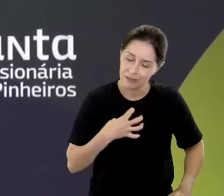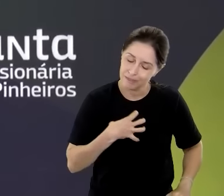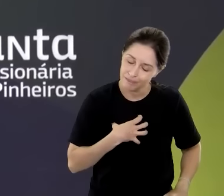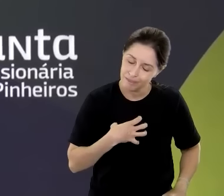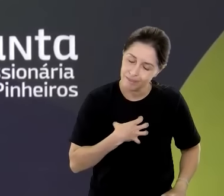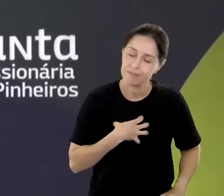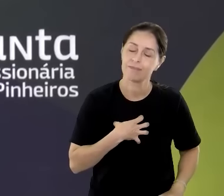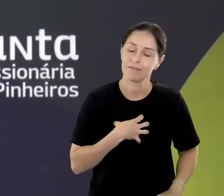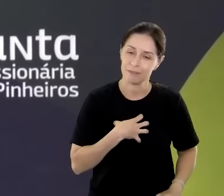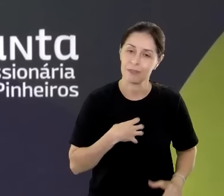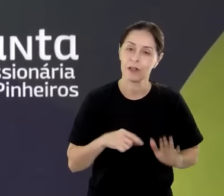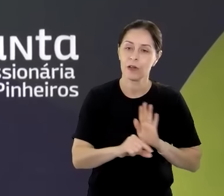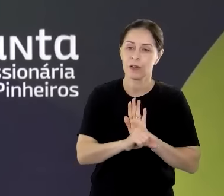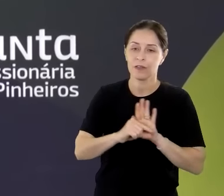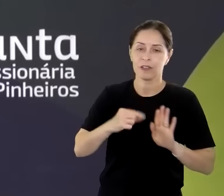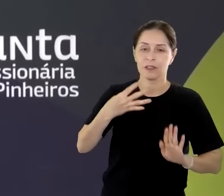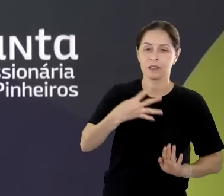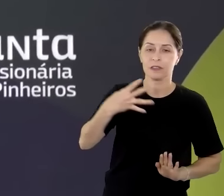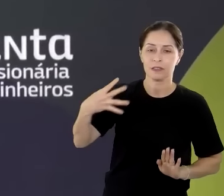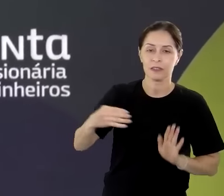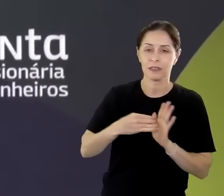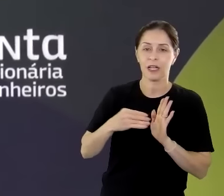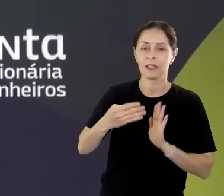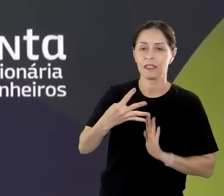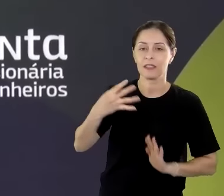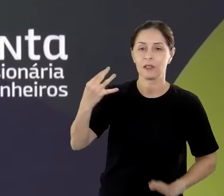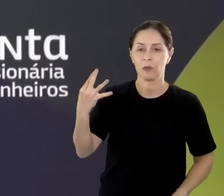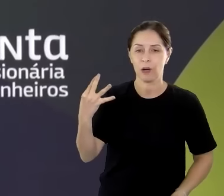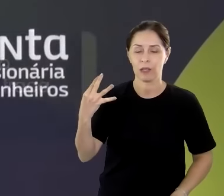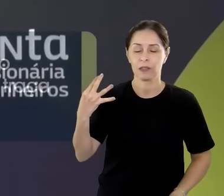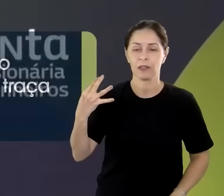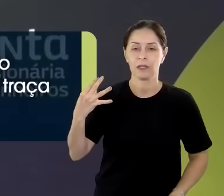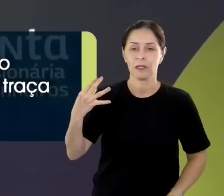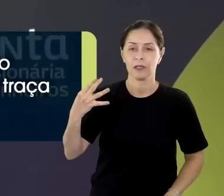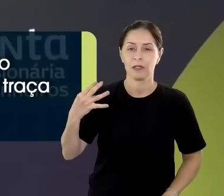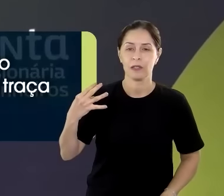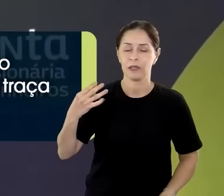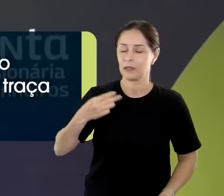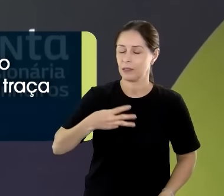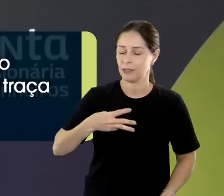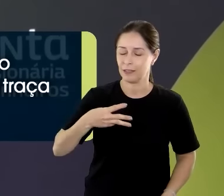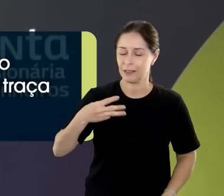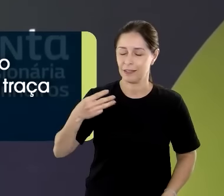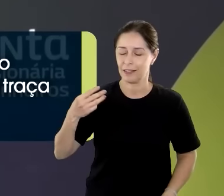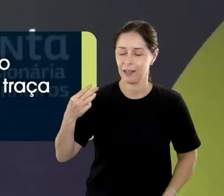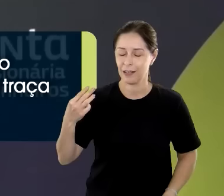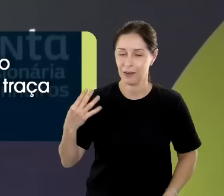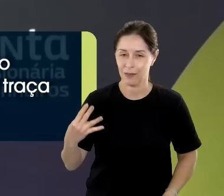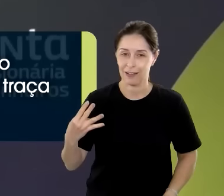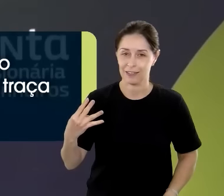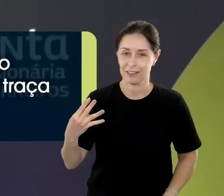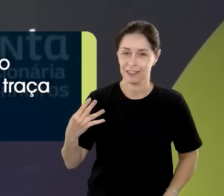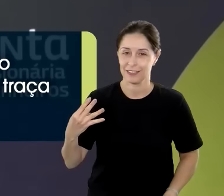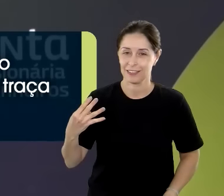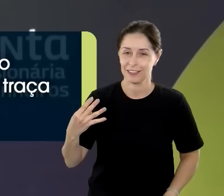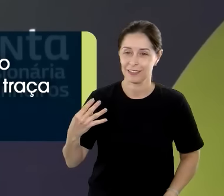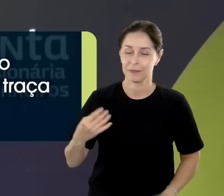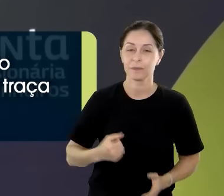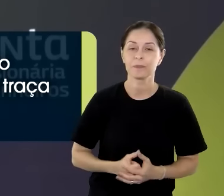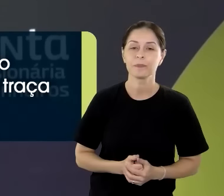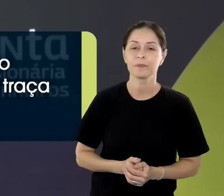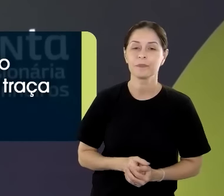versos 33 e 34. Todos numa só voz vamos ler juntos. Vendei os vossos